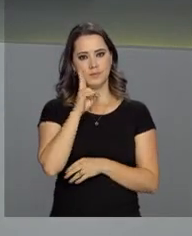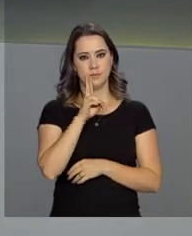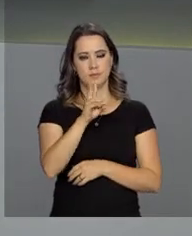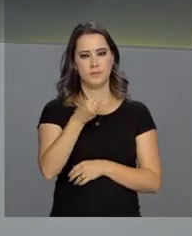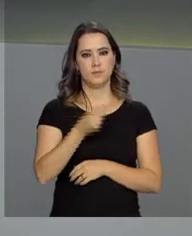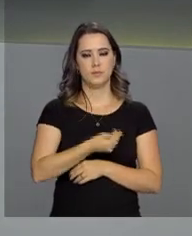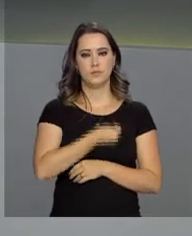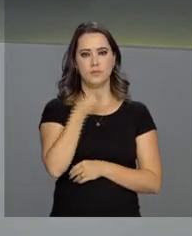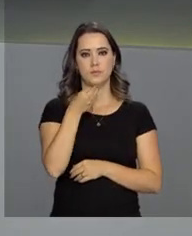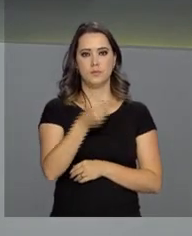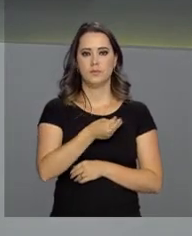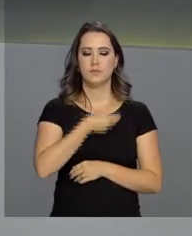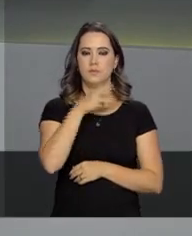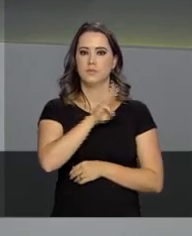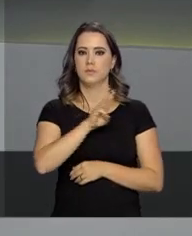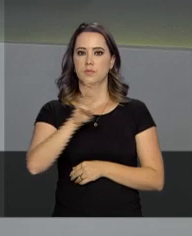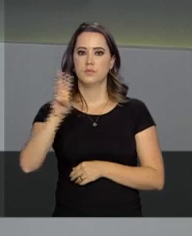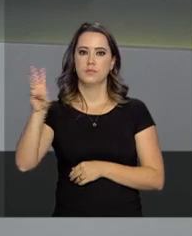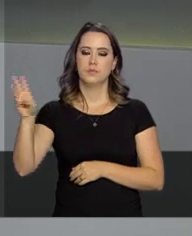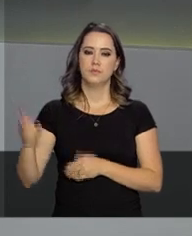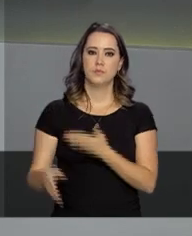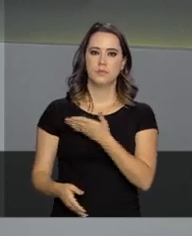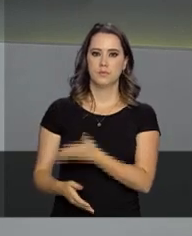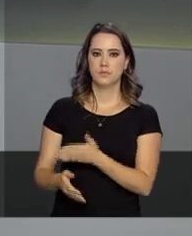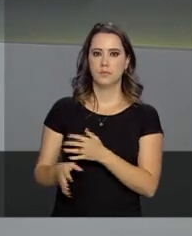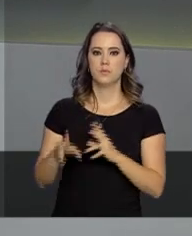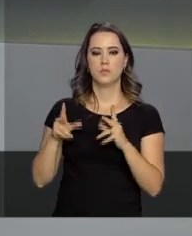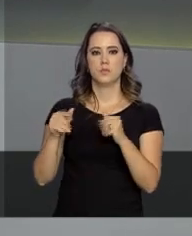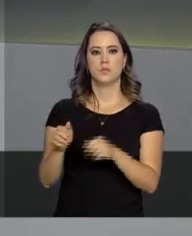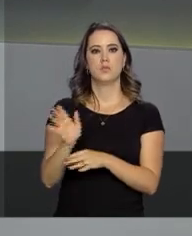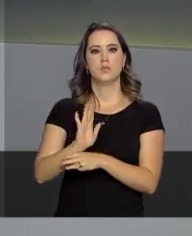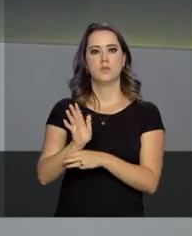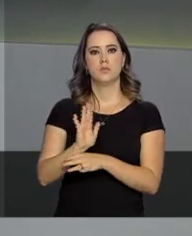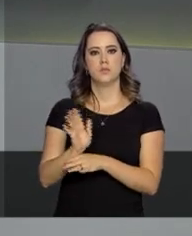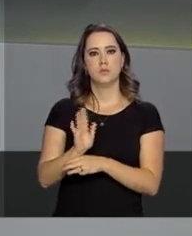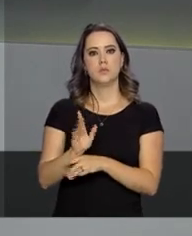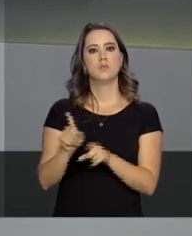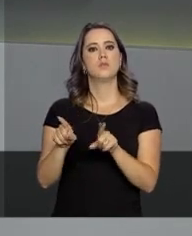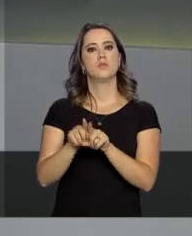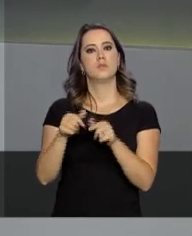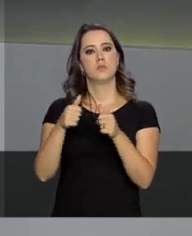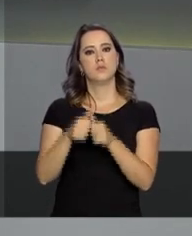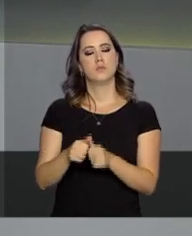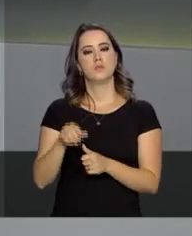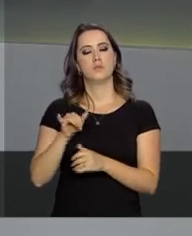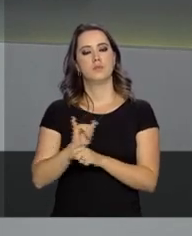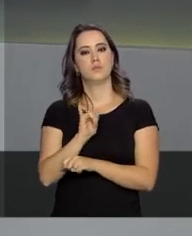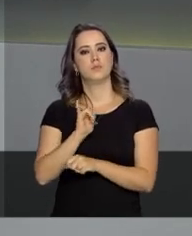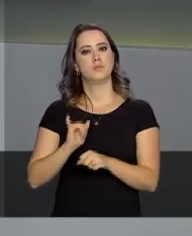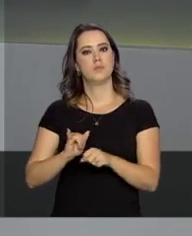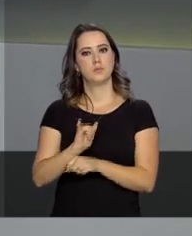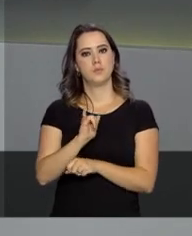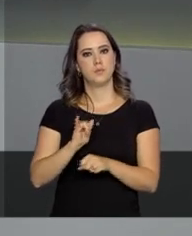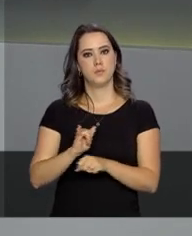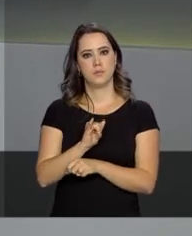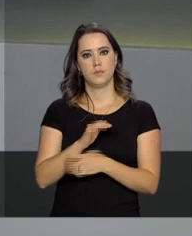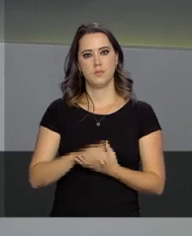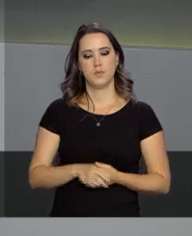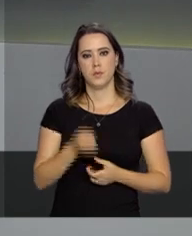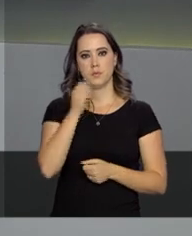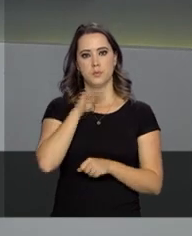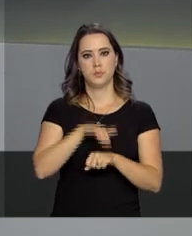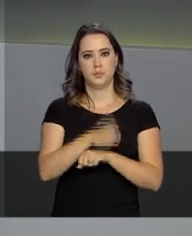você acompanha a programação ao vivo pelo site da npr na internet e todas as reportagens estão disponíveis em nosso canal no youtube